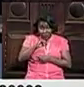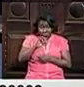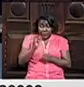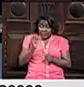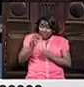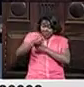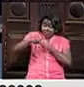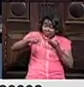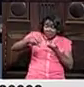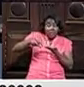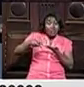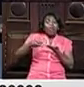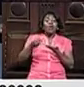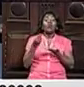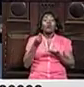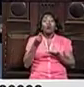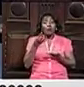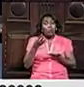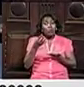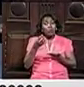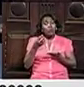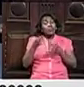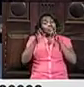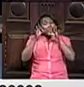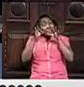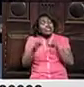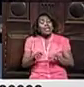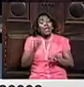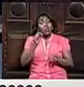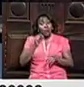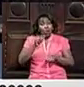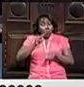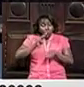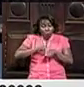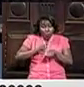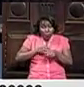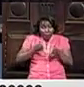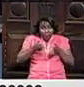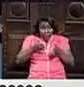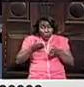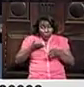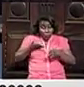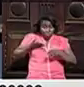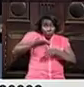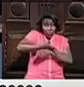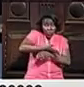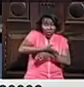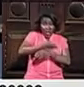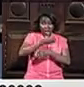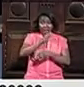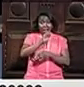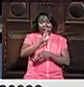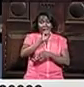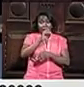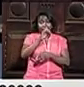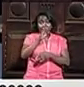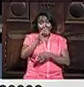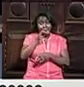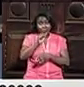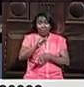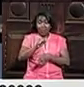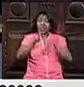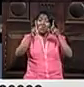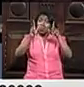deveria dar-se no momento do ingresso na academia, assim como acontece,